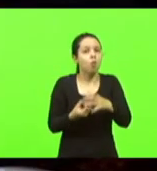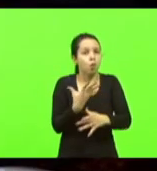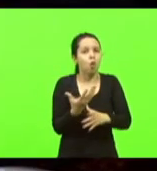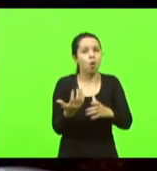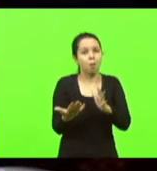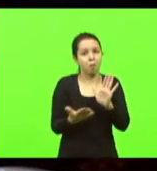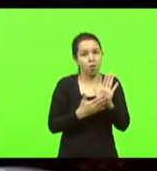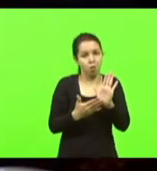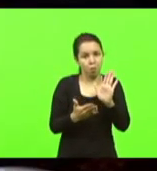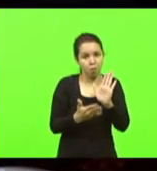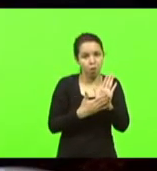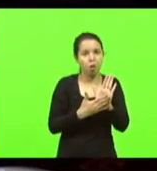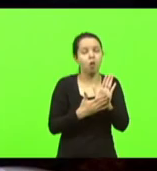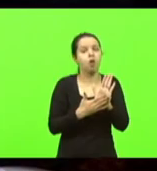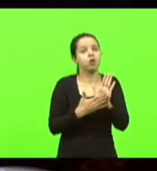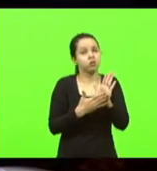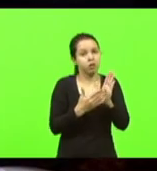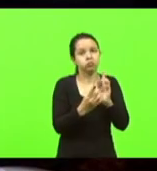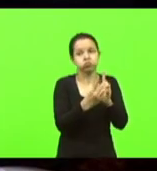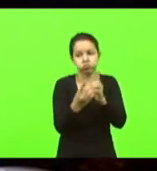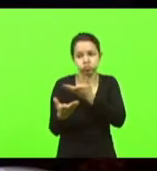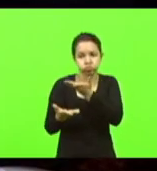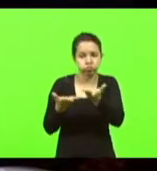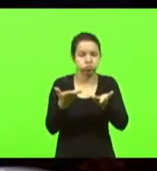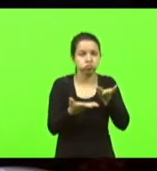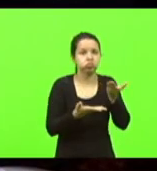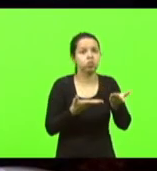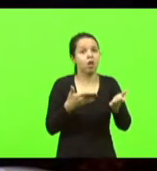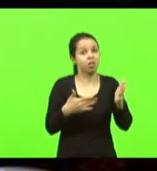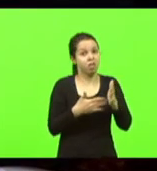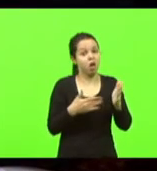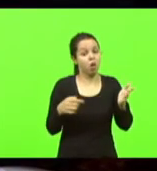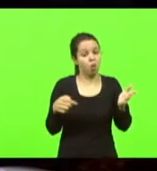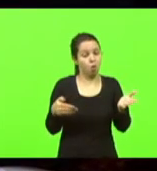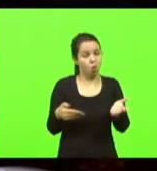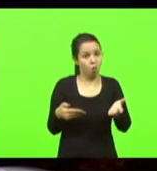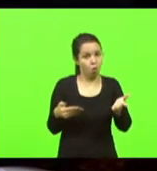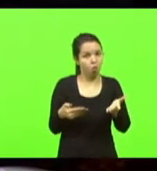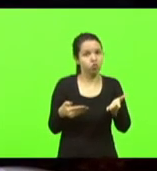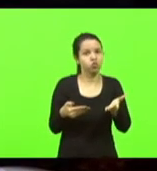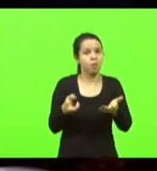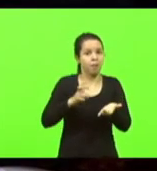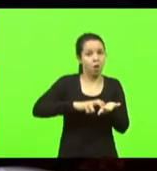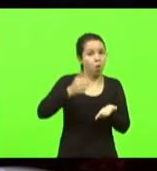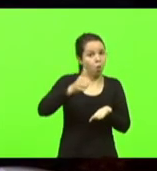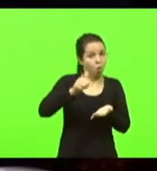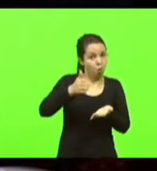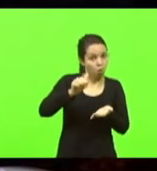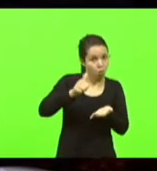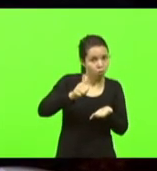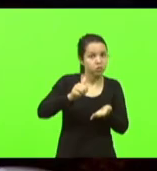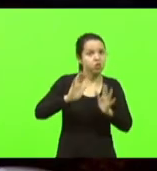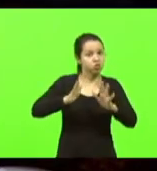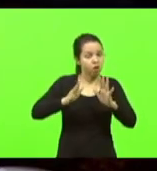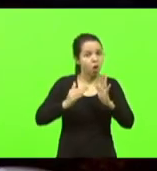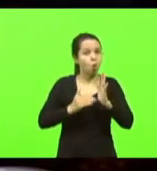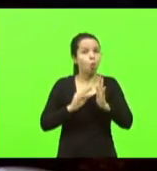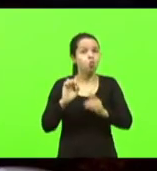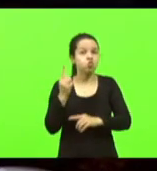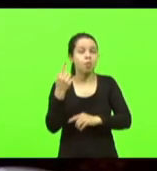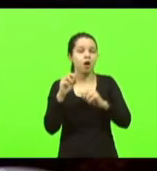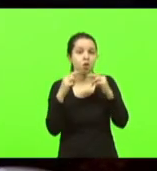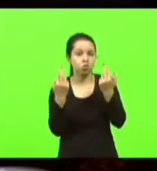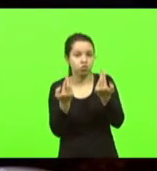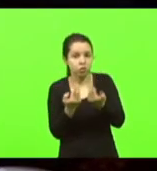atenda isso até hoje pela manhã às 11horas tivemos a última reunião junto com o governo do